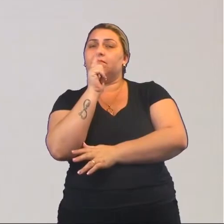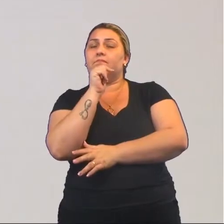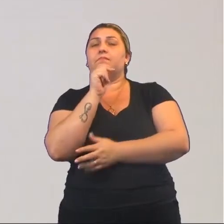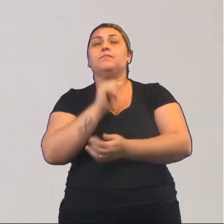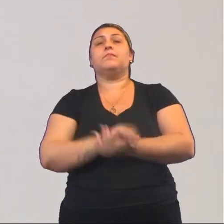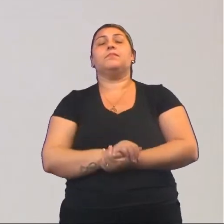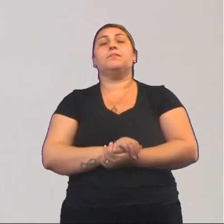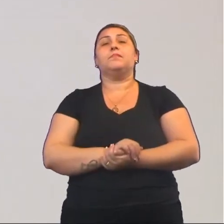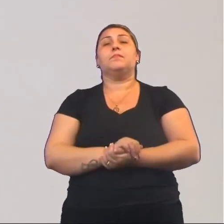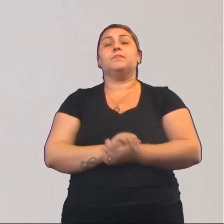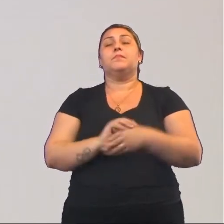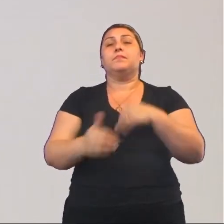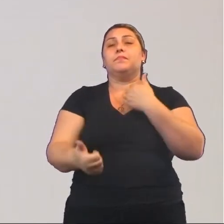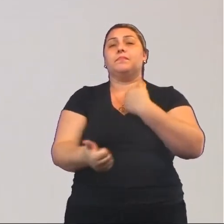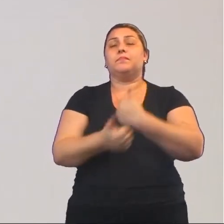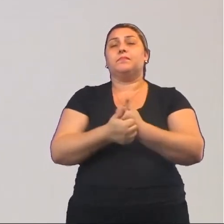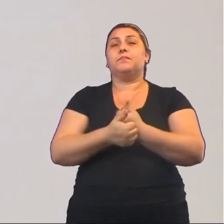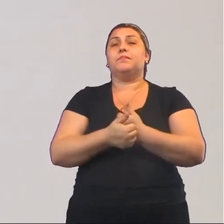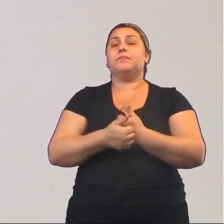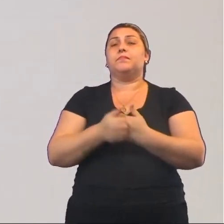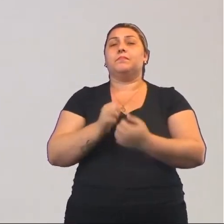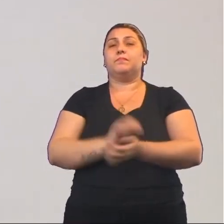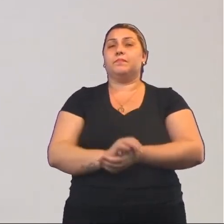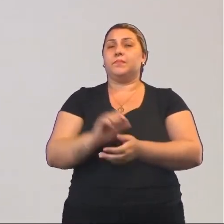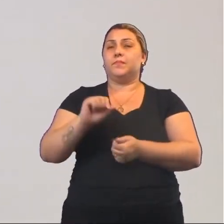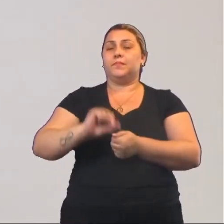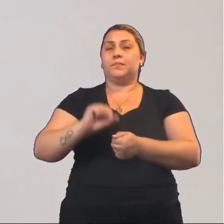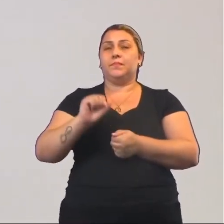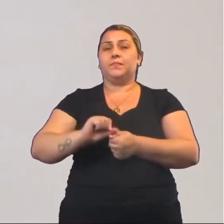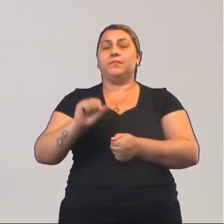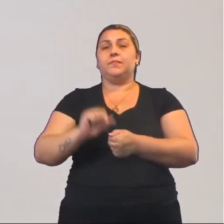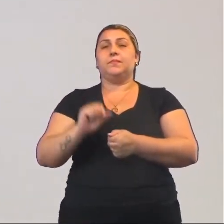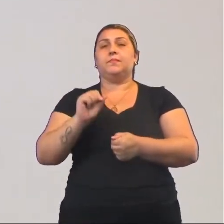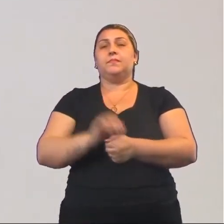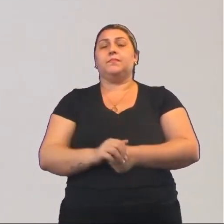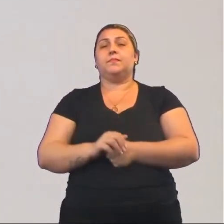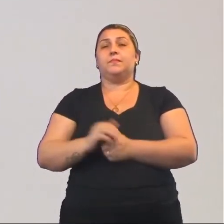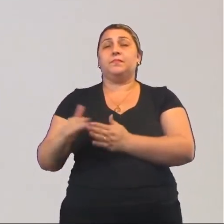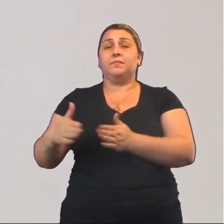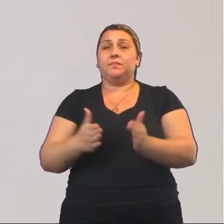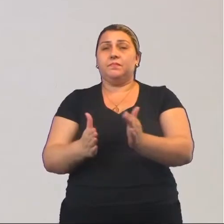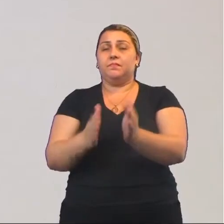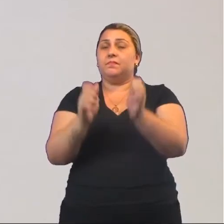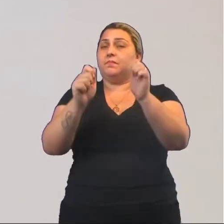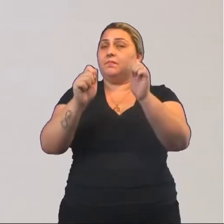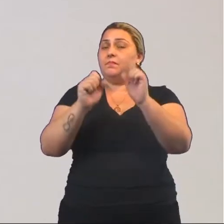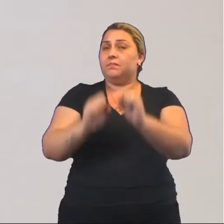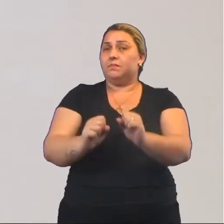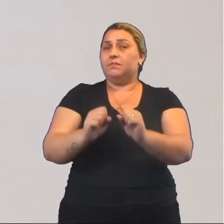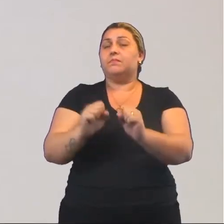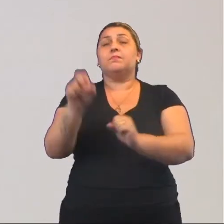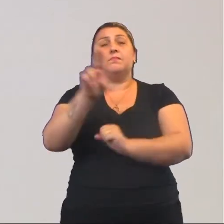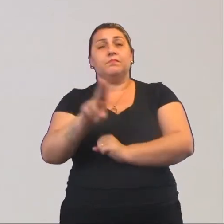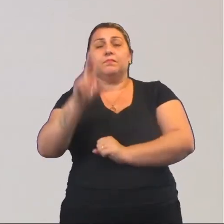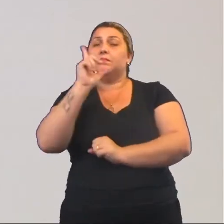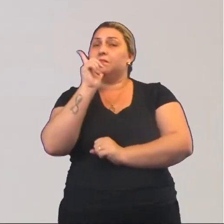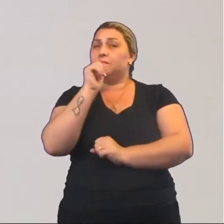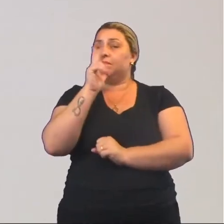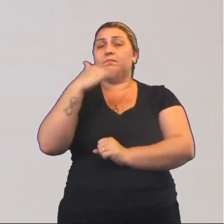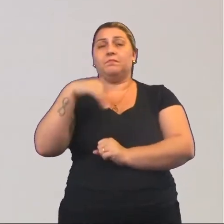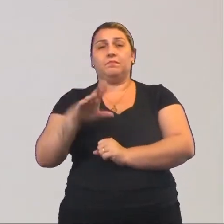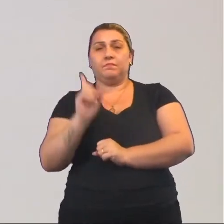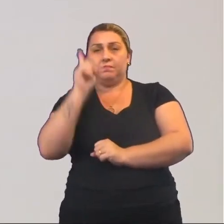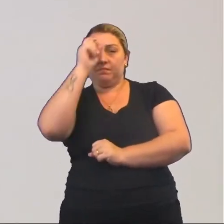eles estejam ali próximo, porque eles geralmente fazem o seu percurso para poder consumir essa água. Quando isso fica